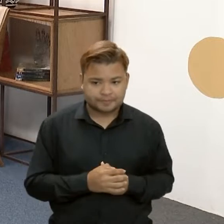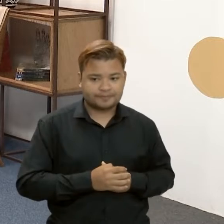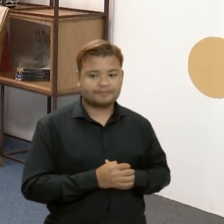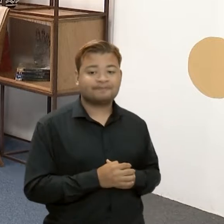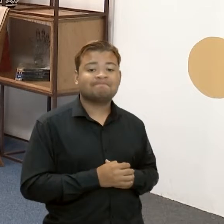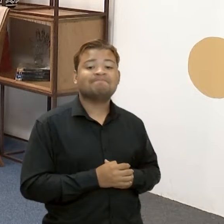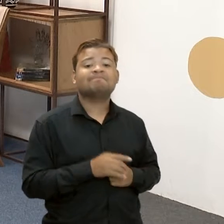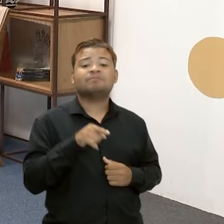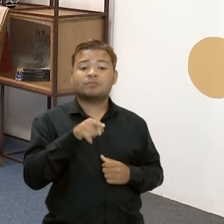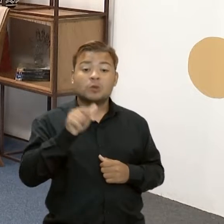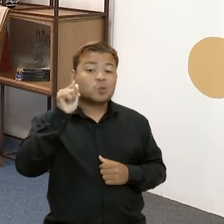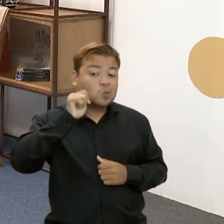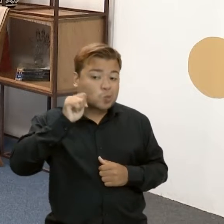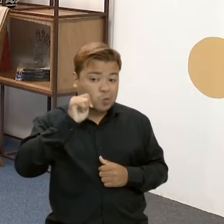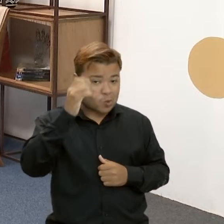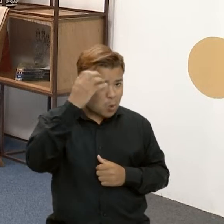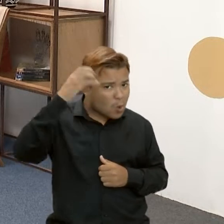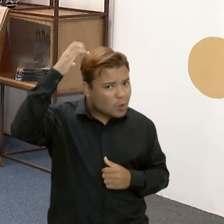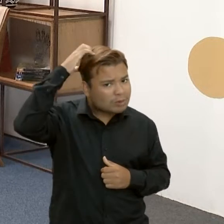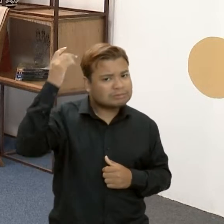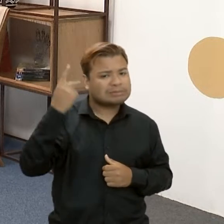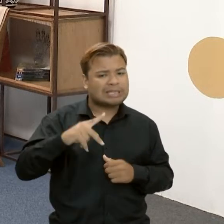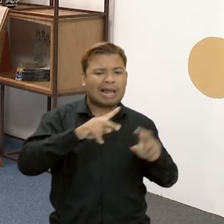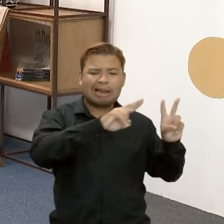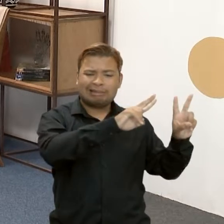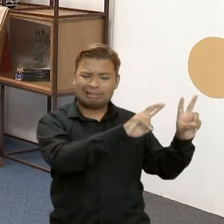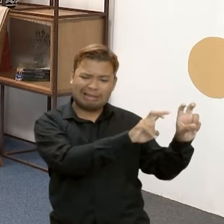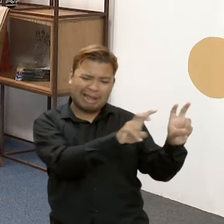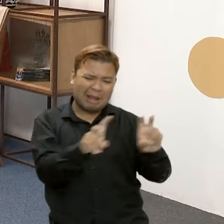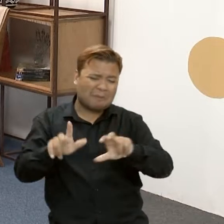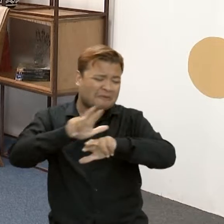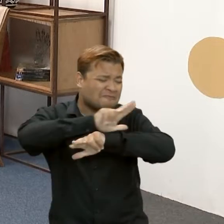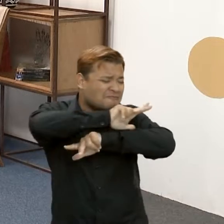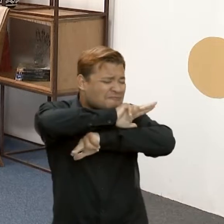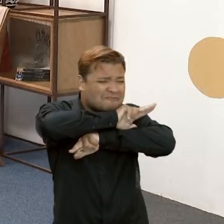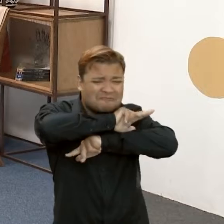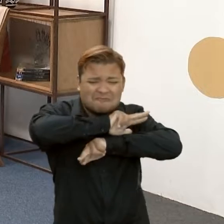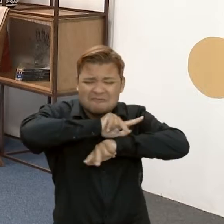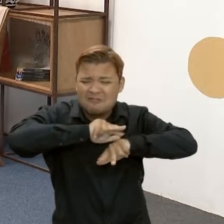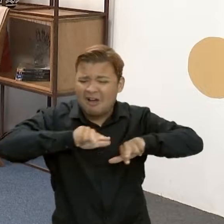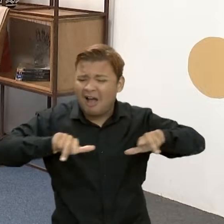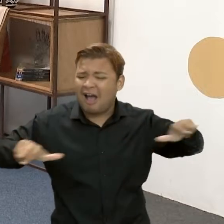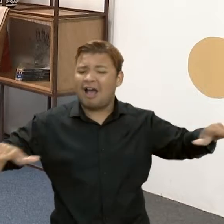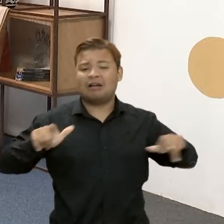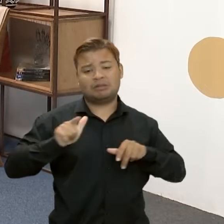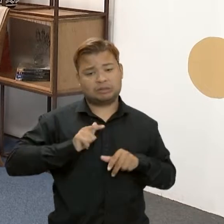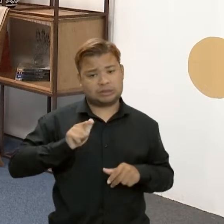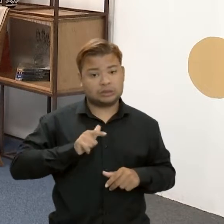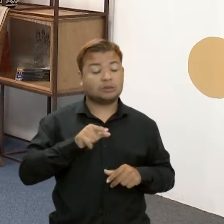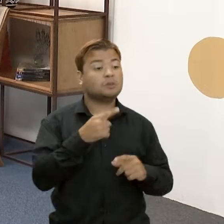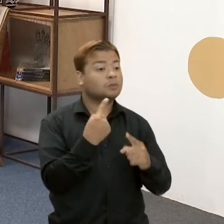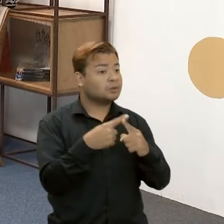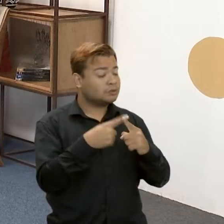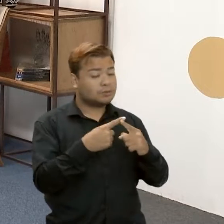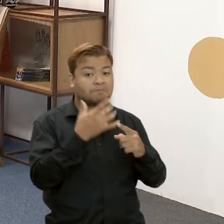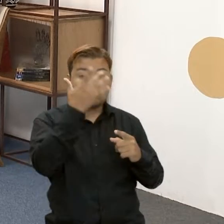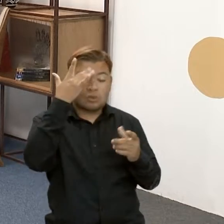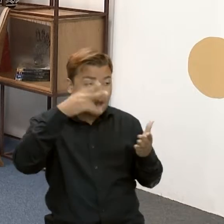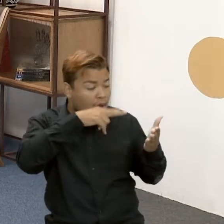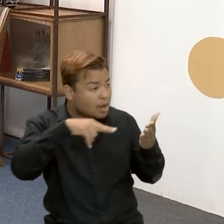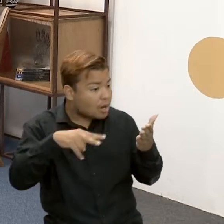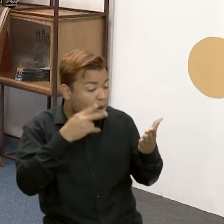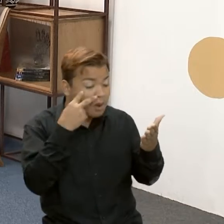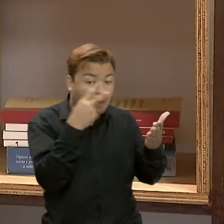universo vastíssimo de temáticas que a obra de Cora Coralina ela desperta nos